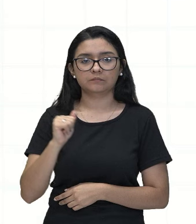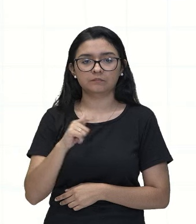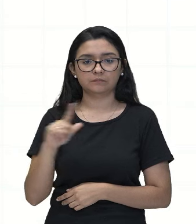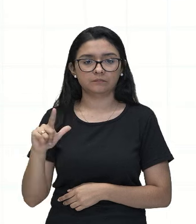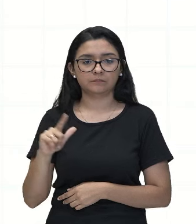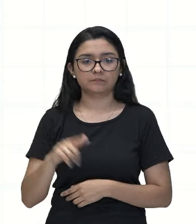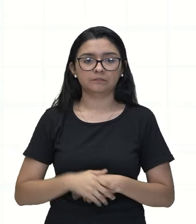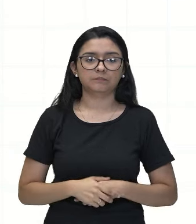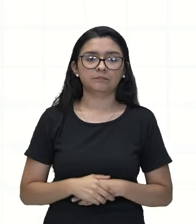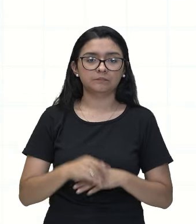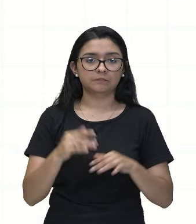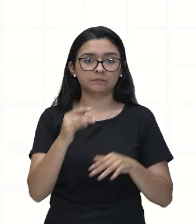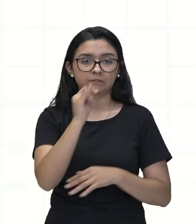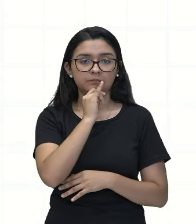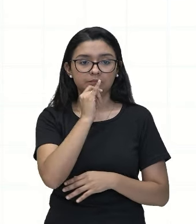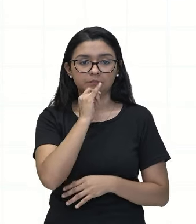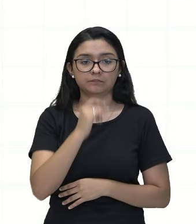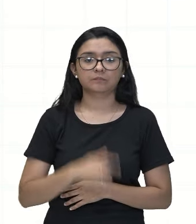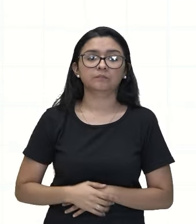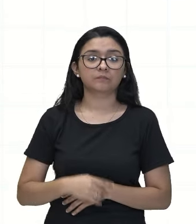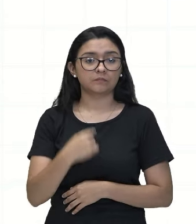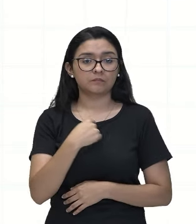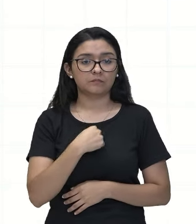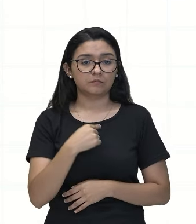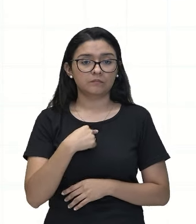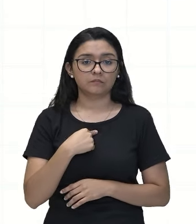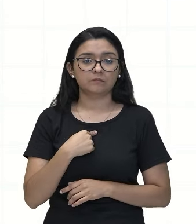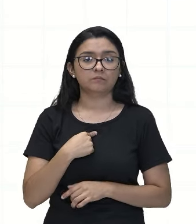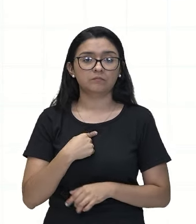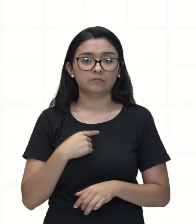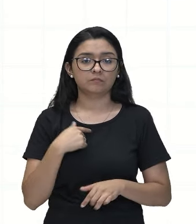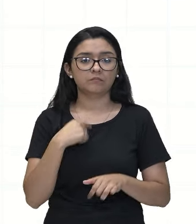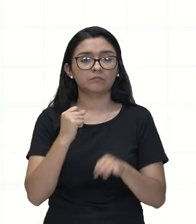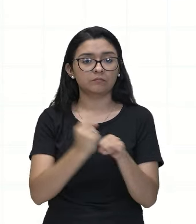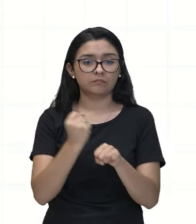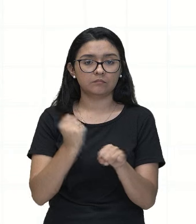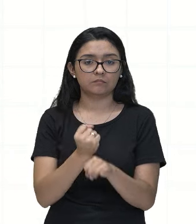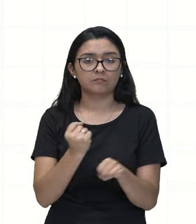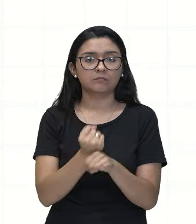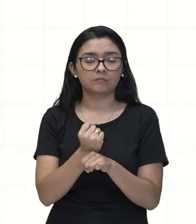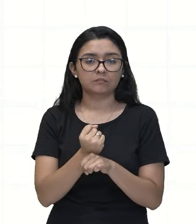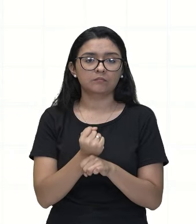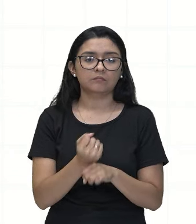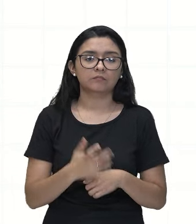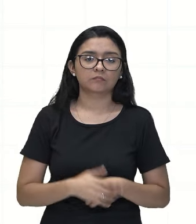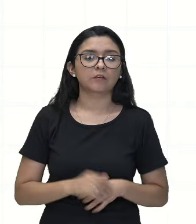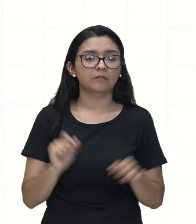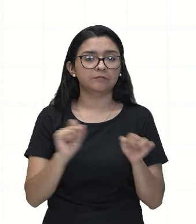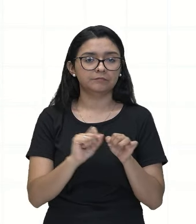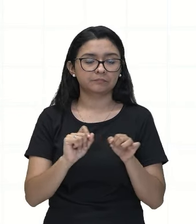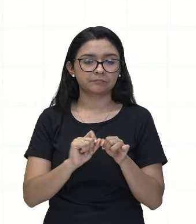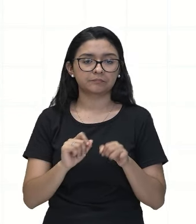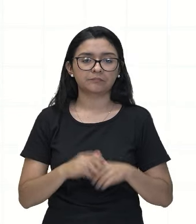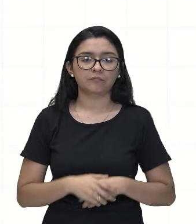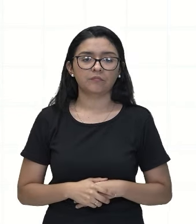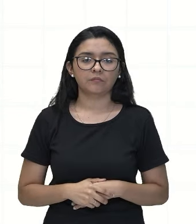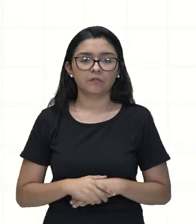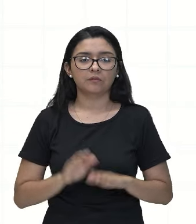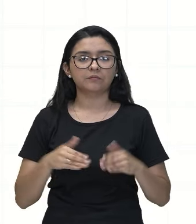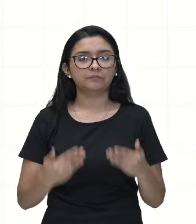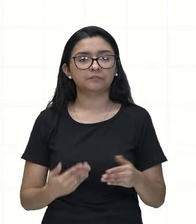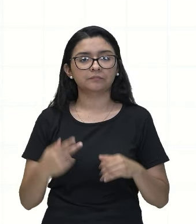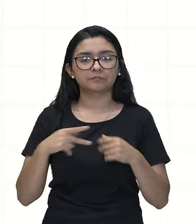o eu né sou eu que executo a obra então o pronome